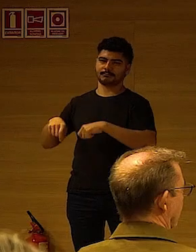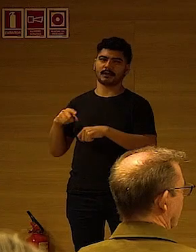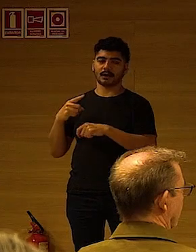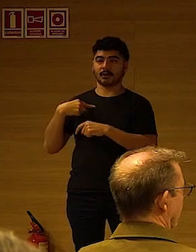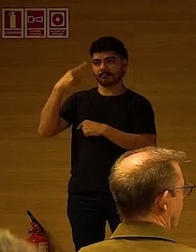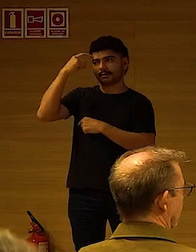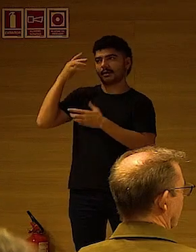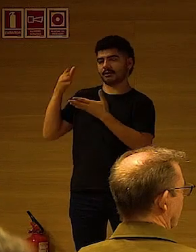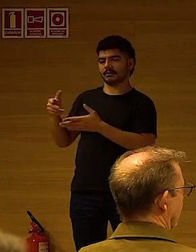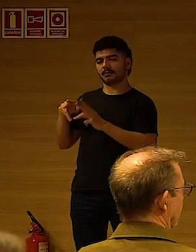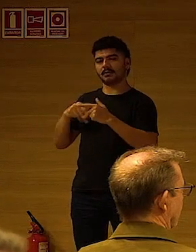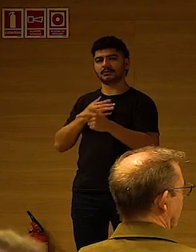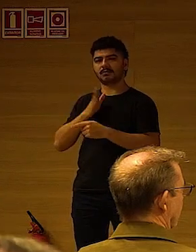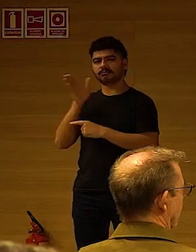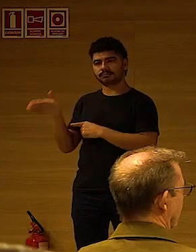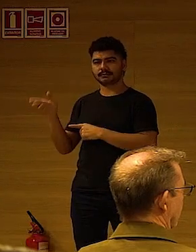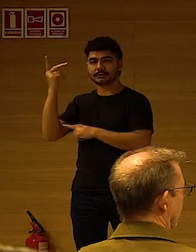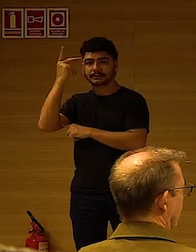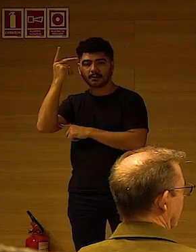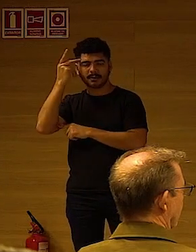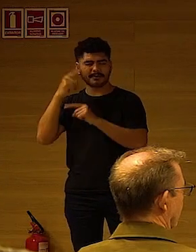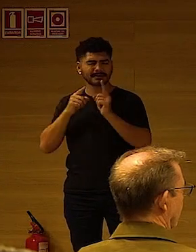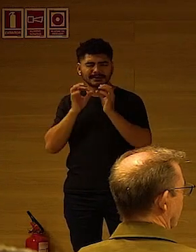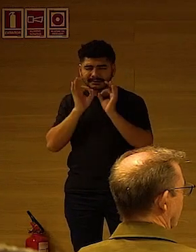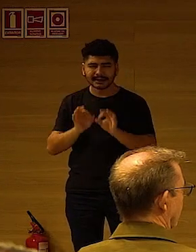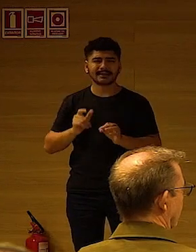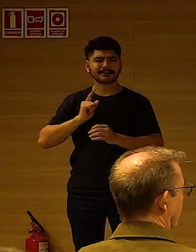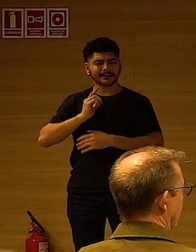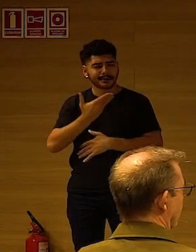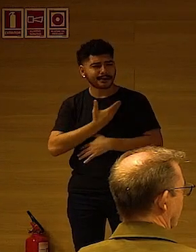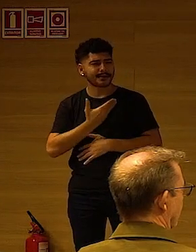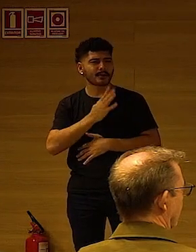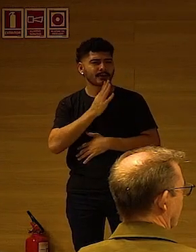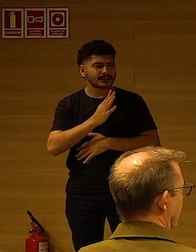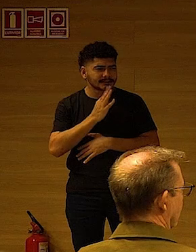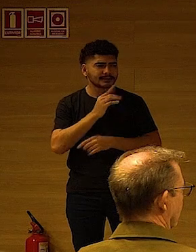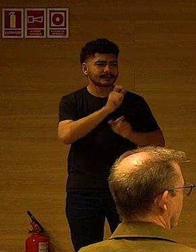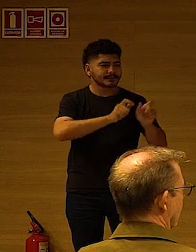acabei vindo para São Paulo. Mas foi um negócio terrível. Eu tive conhecidos mortos,